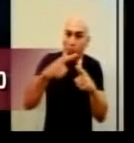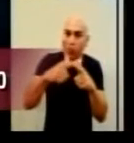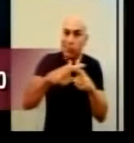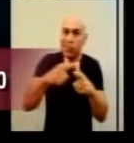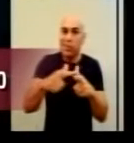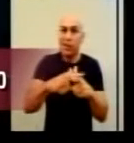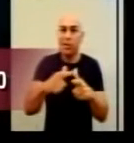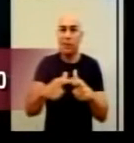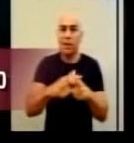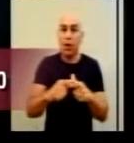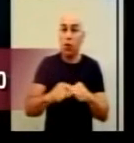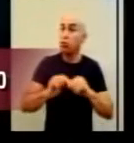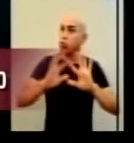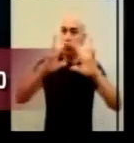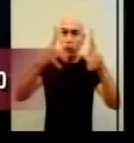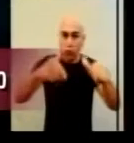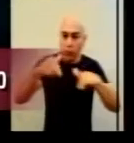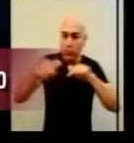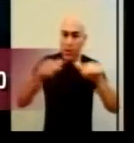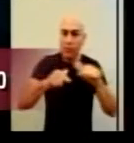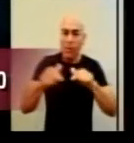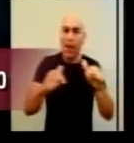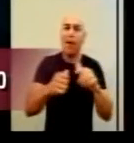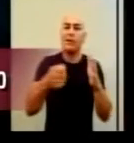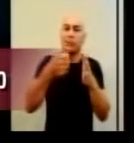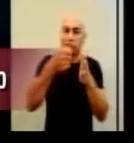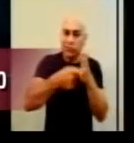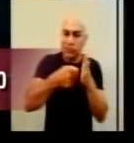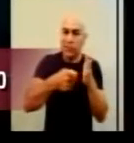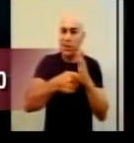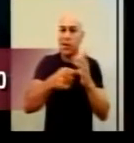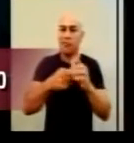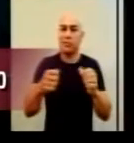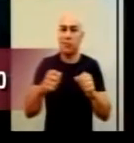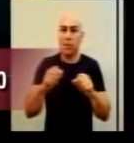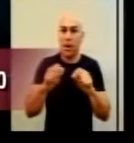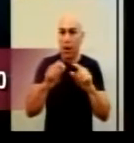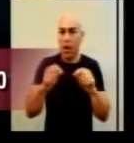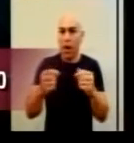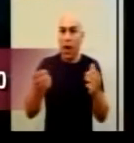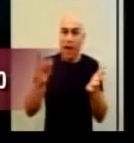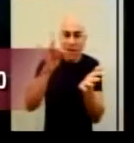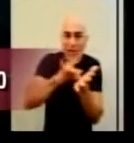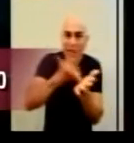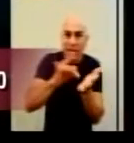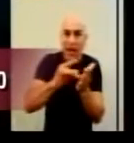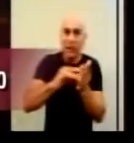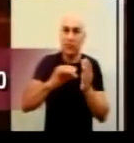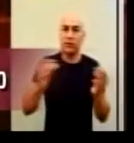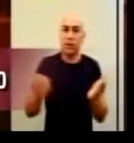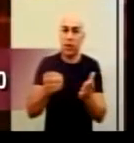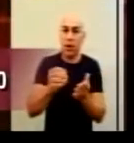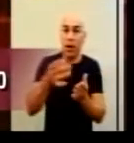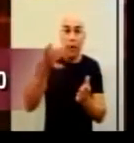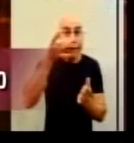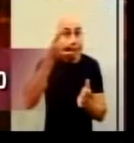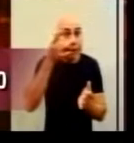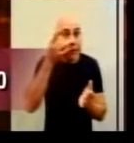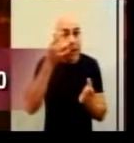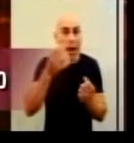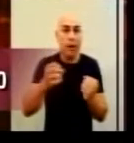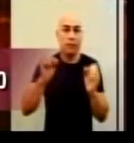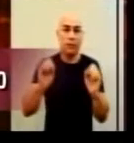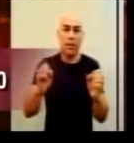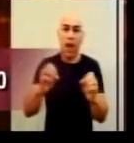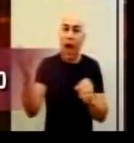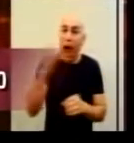em que todos os serviços assistenciais notificam em tempo real os casos. E isso garantiu o quê?